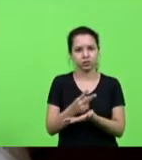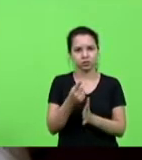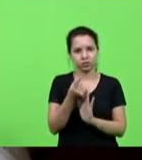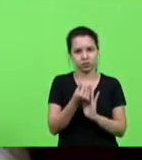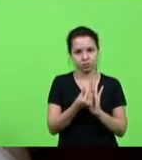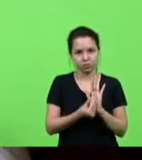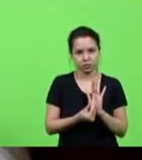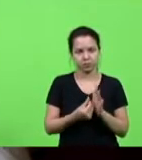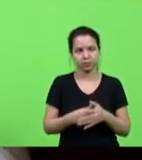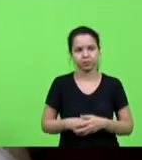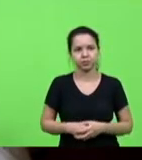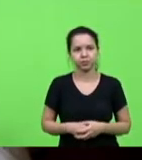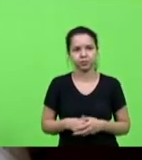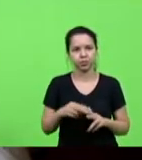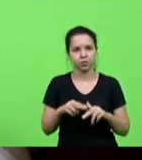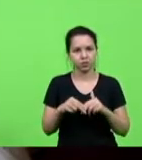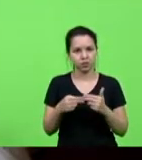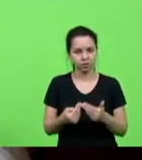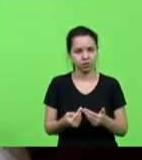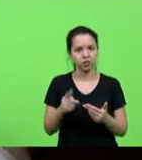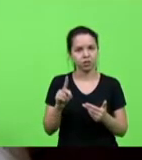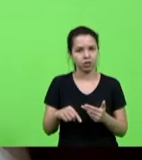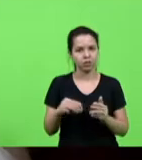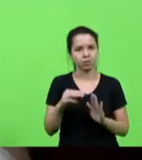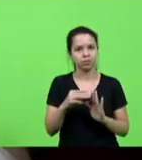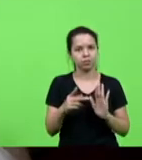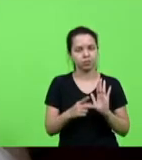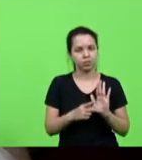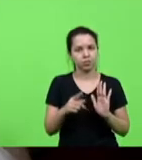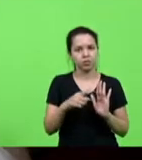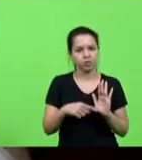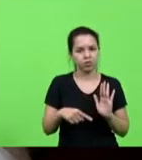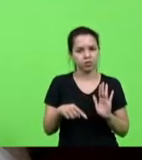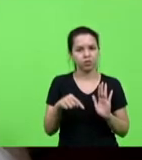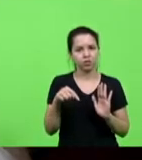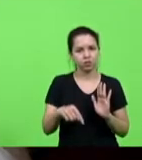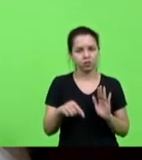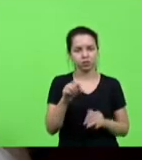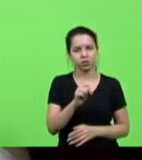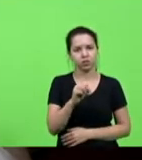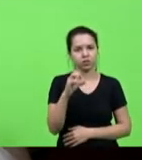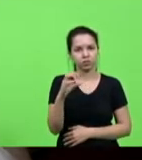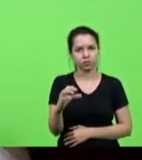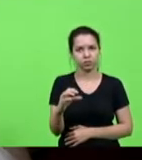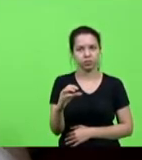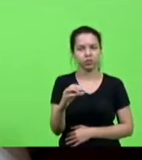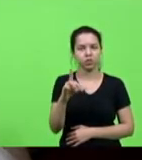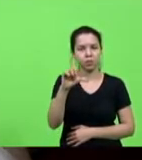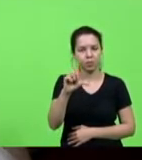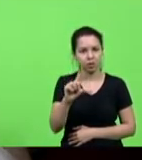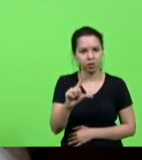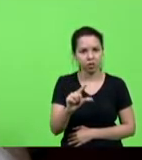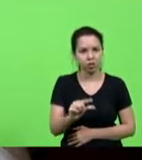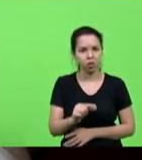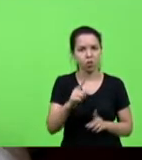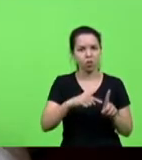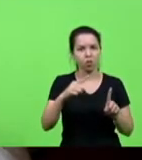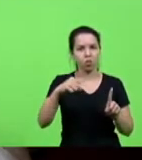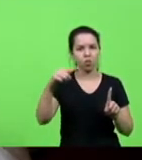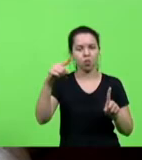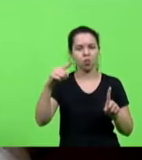Portanto, são medidas como essas que têm feito de Santa Catarina ter o menor índice de desemprego do